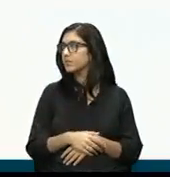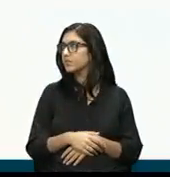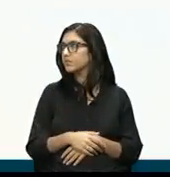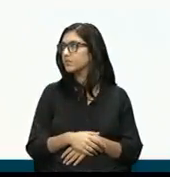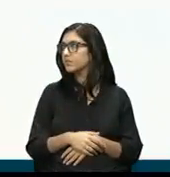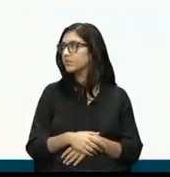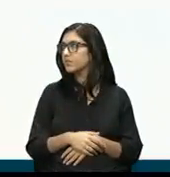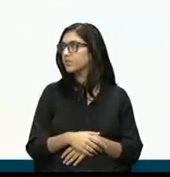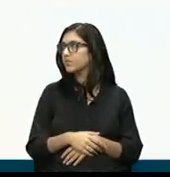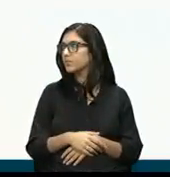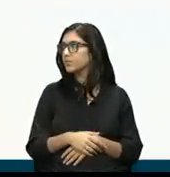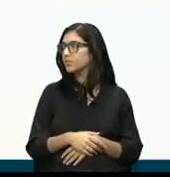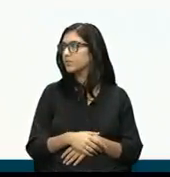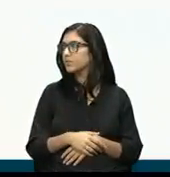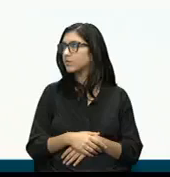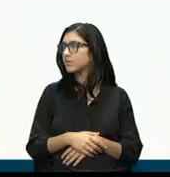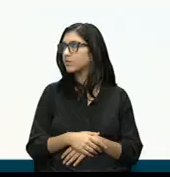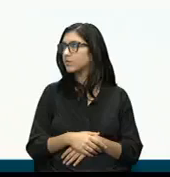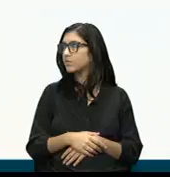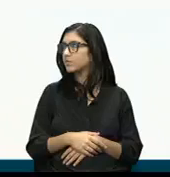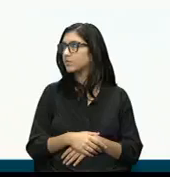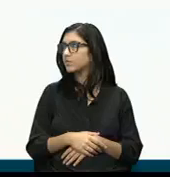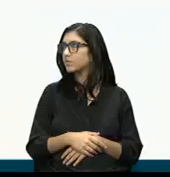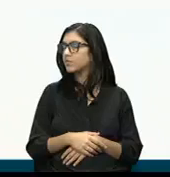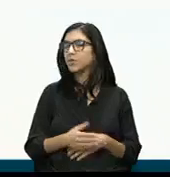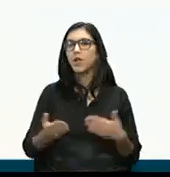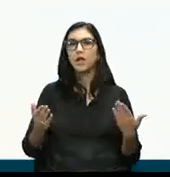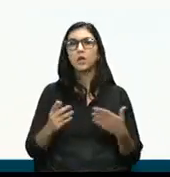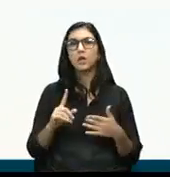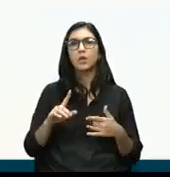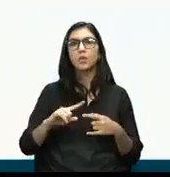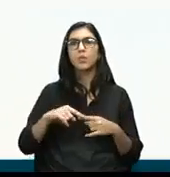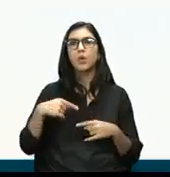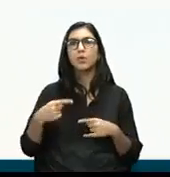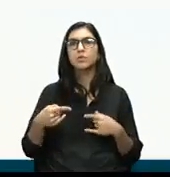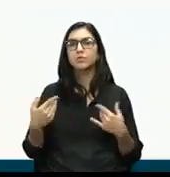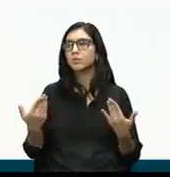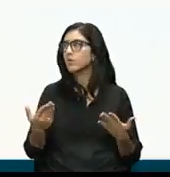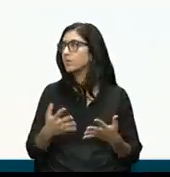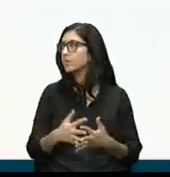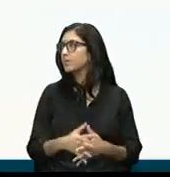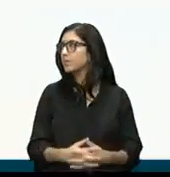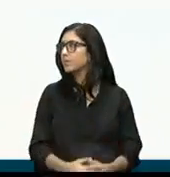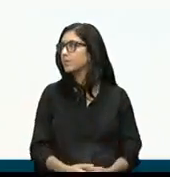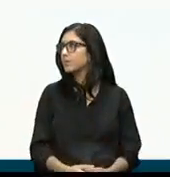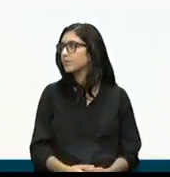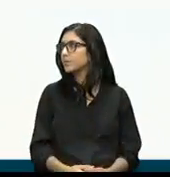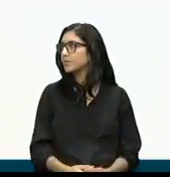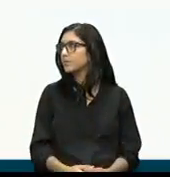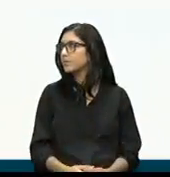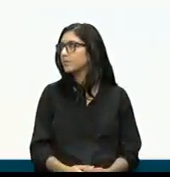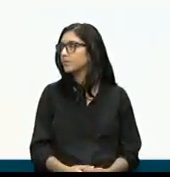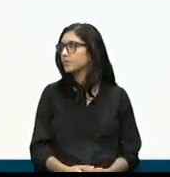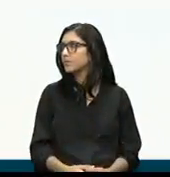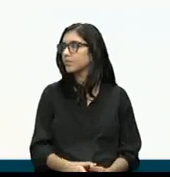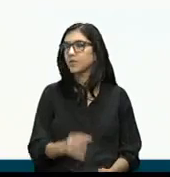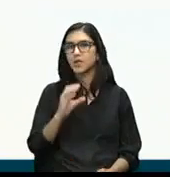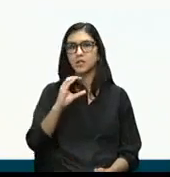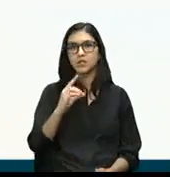lá. 12. E agora, qual que é o próximo elemento? Não é o